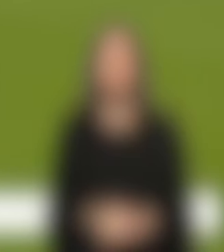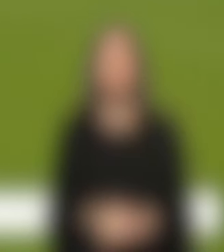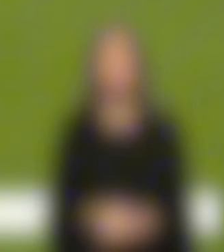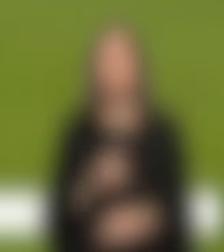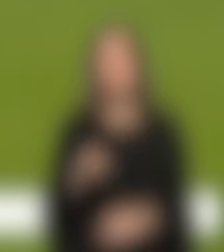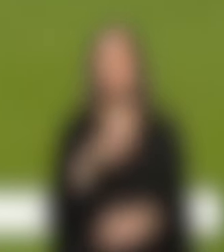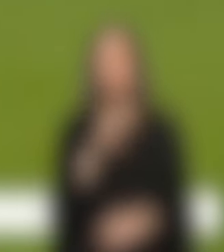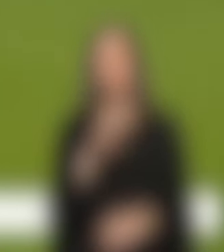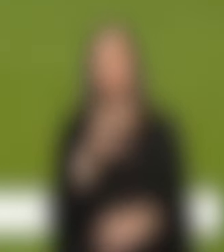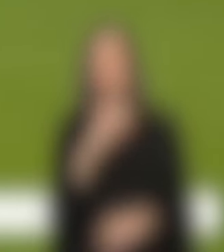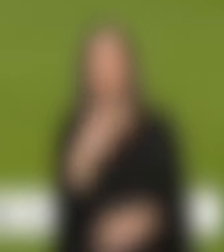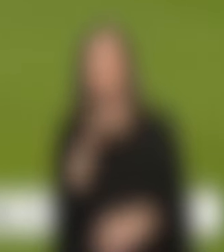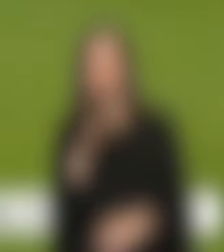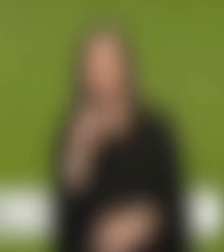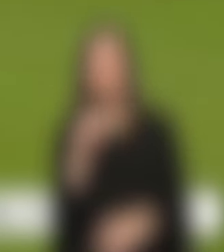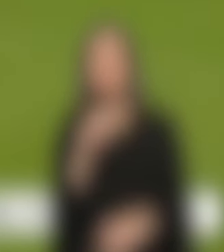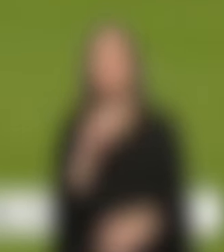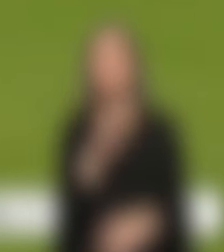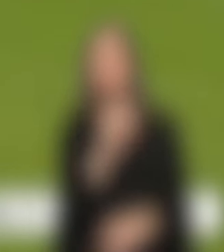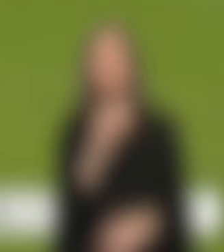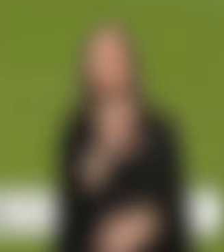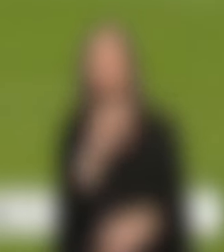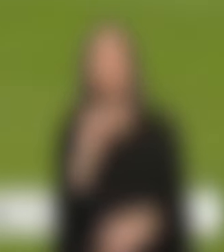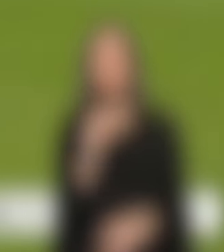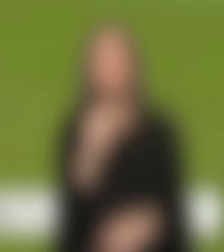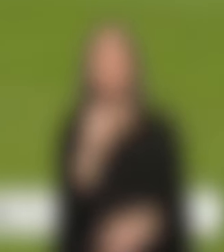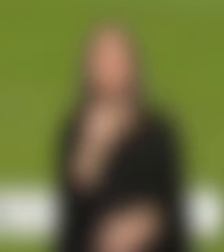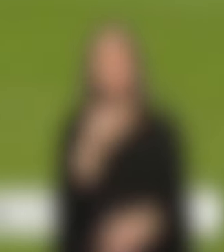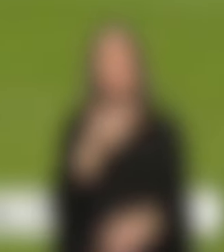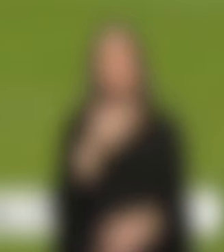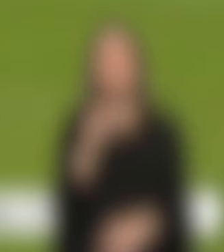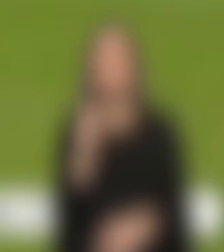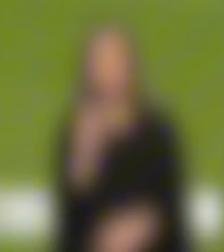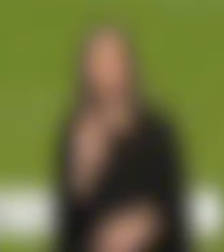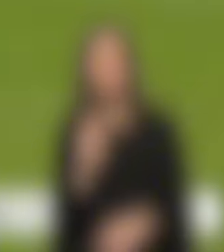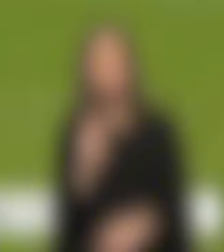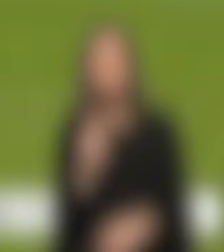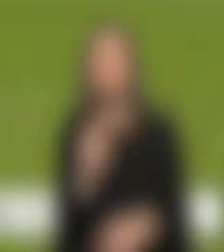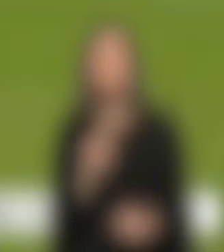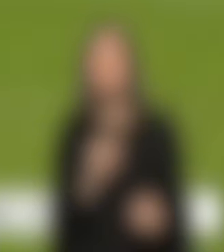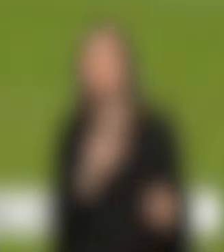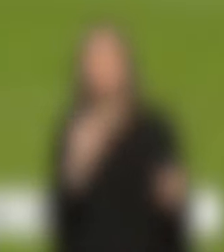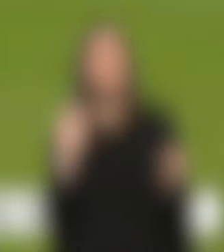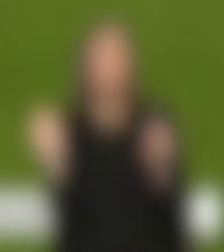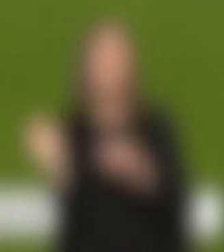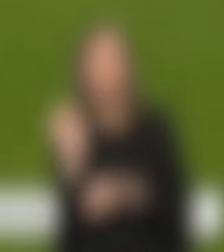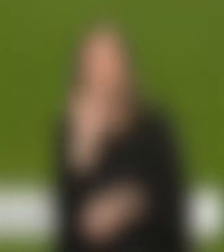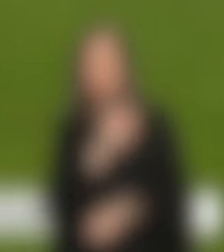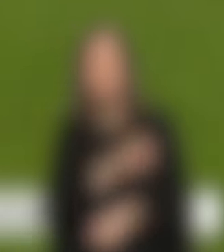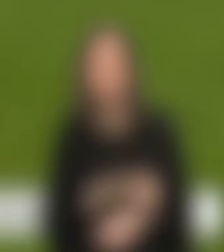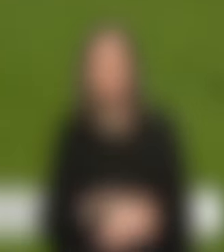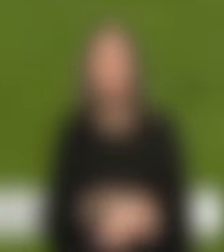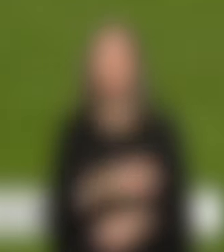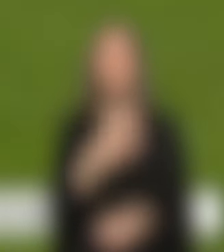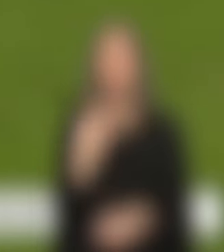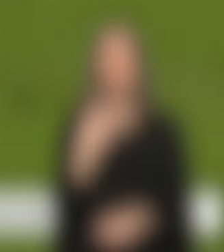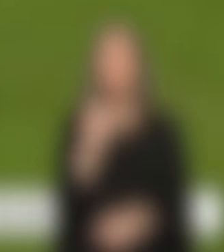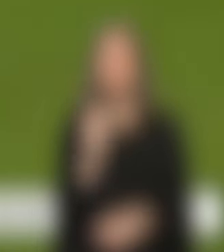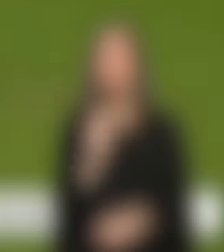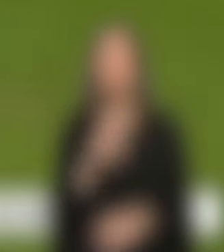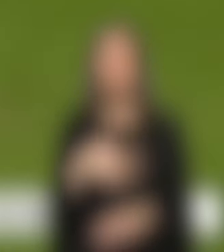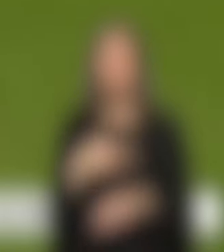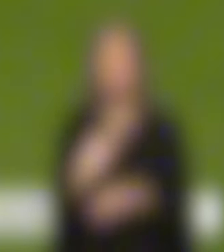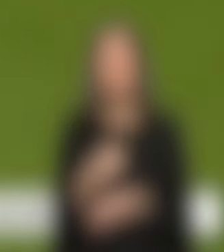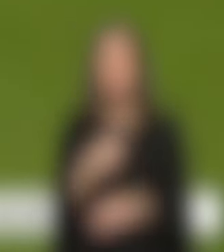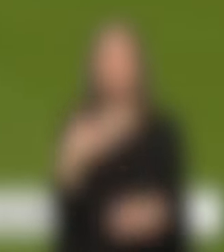Respondeu Ruca para o São João de Ver, minuto 53. Diogo Sá defendeu por instinto. 4 minutos depois, o golo